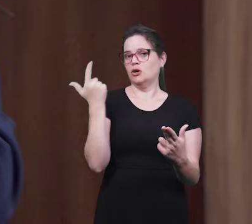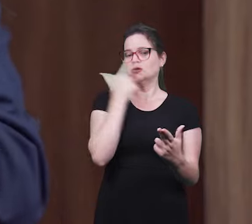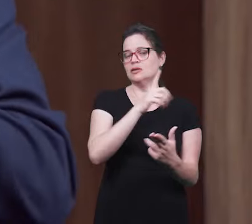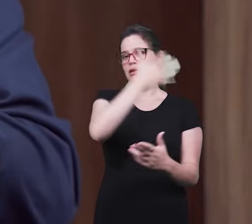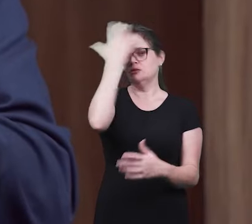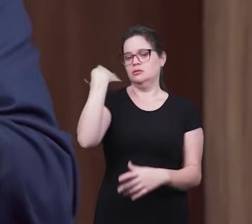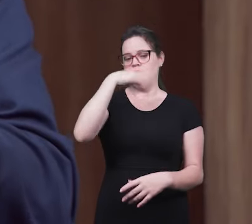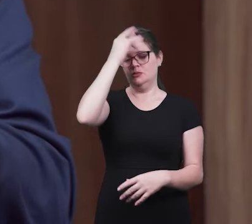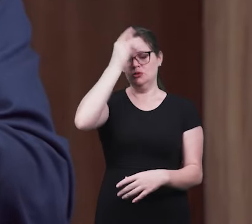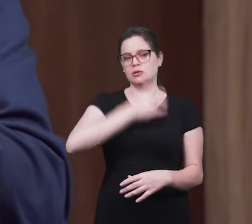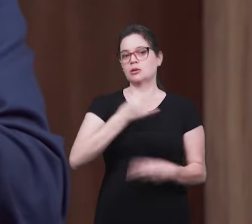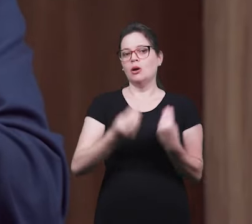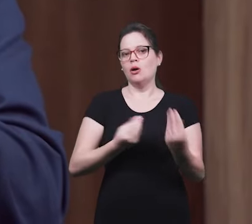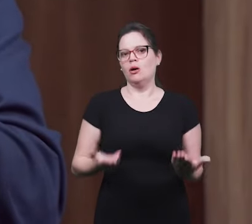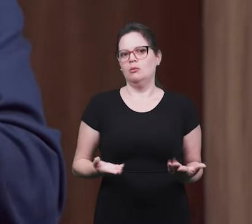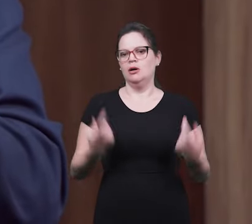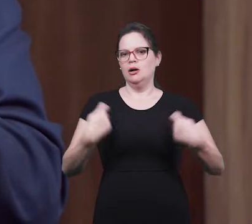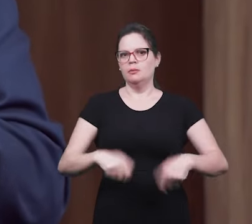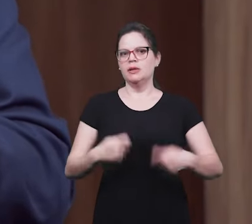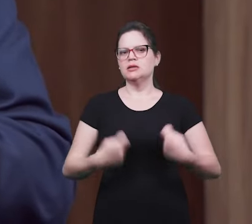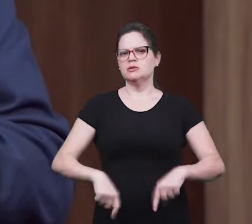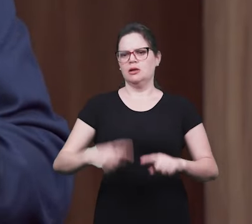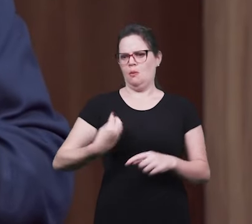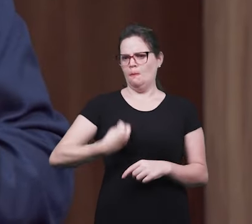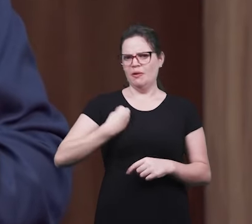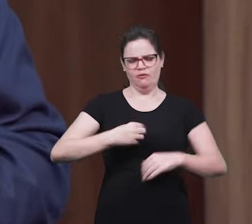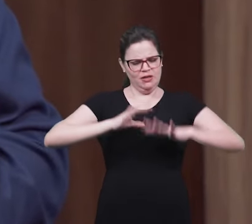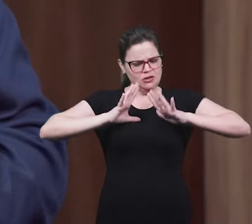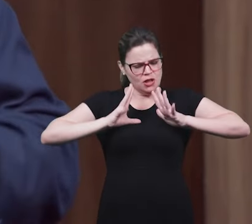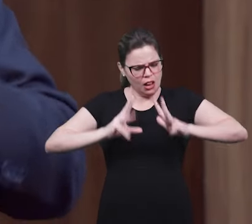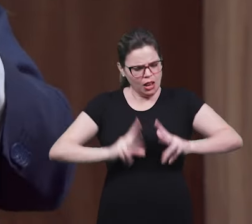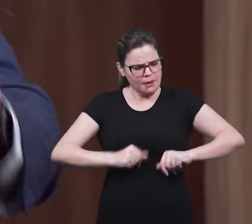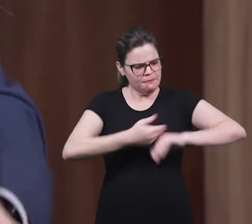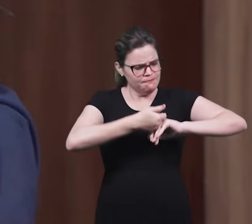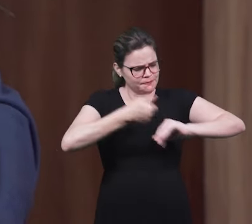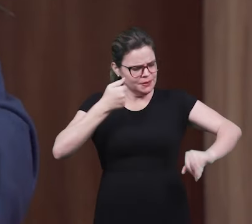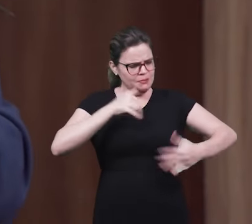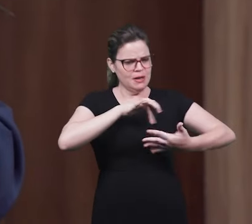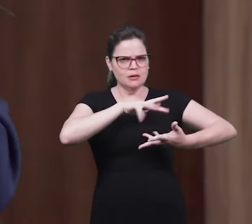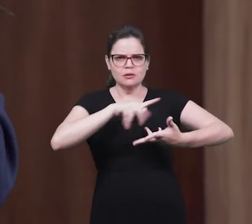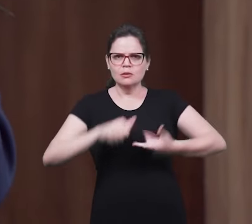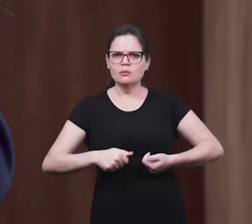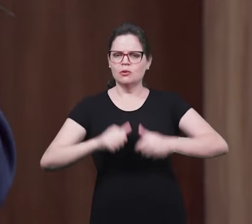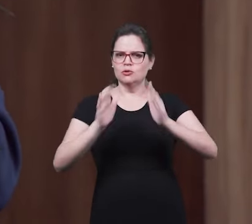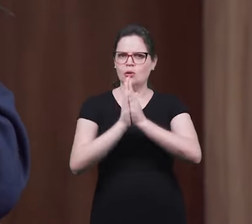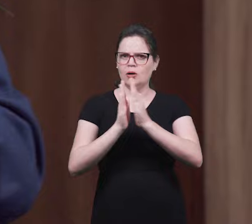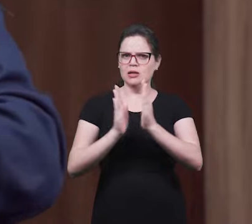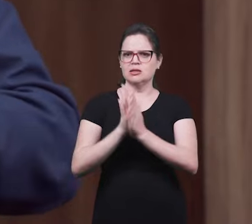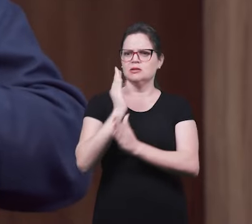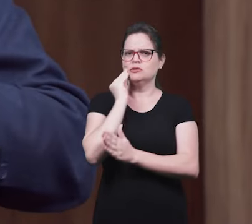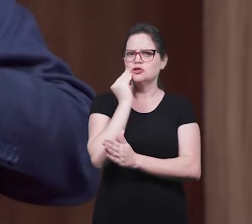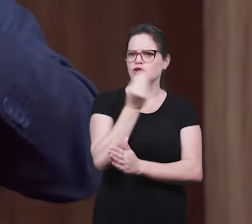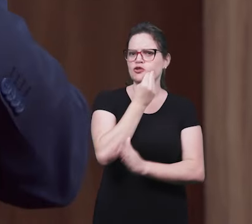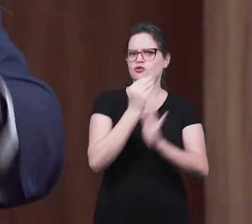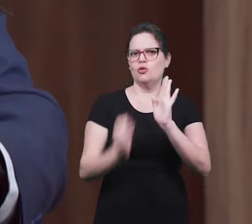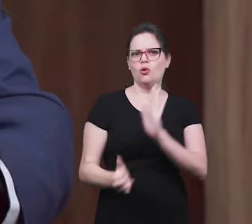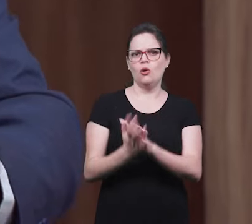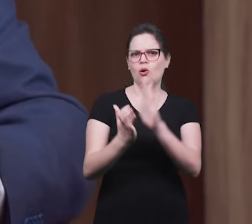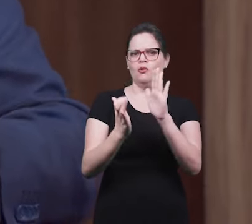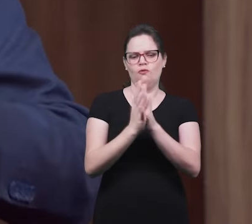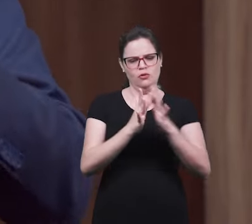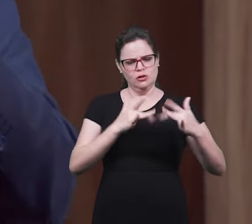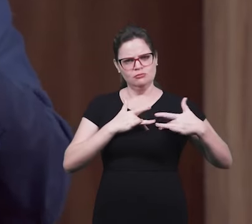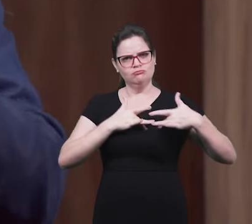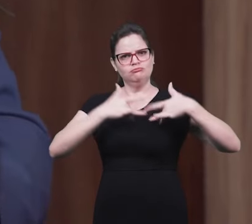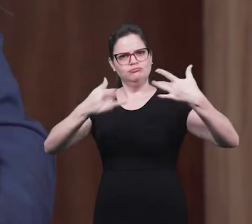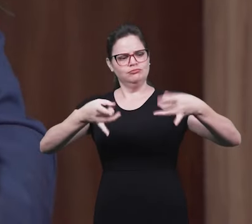palavra, a doutrina no nosso coração. Agora, é uma vida de jejum, de oração, de louvor, de entrega,